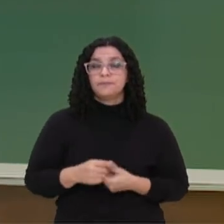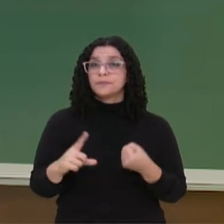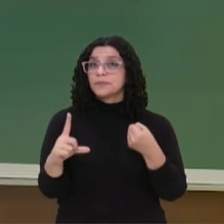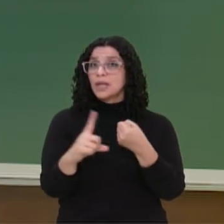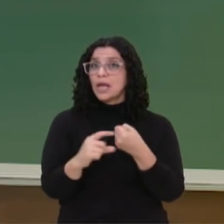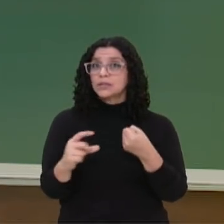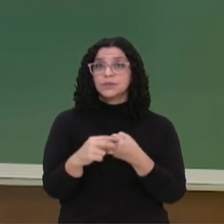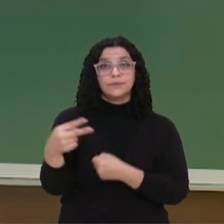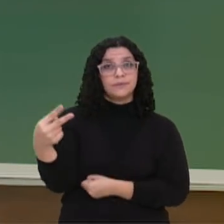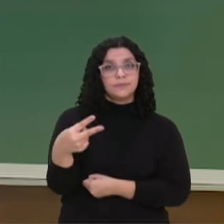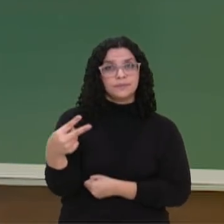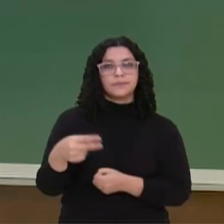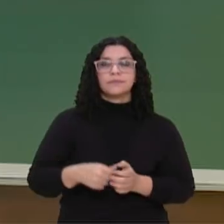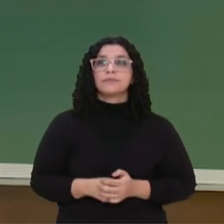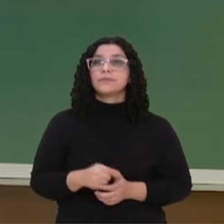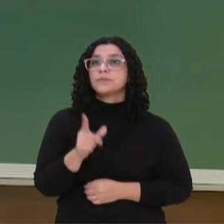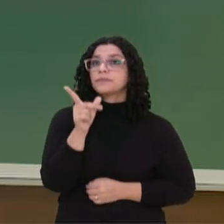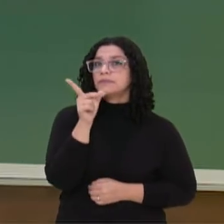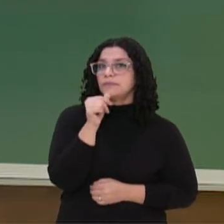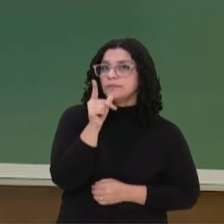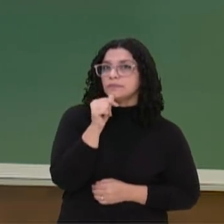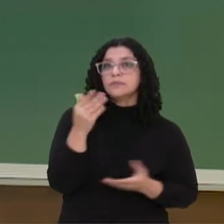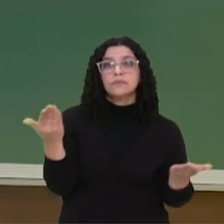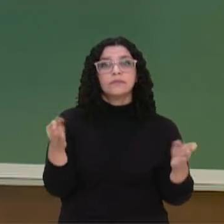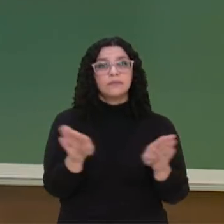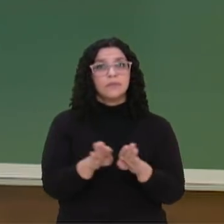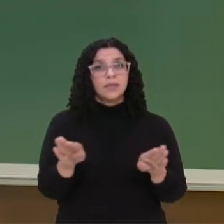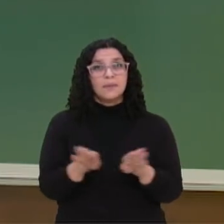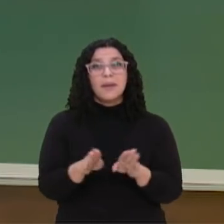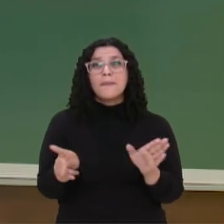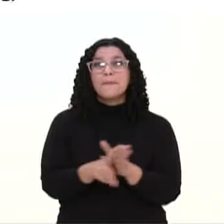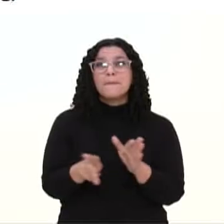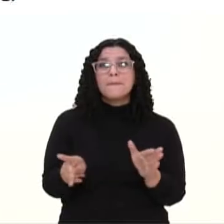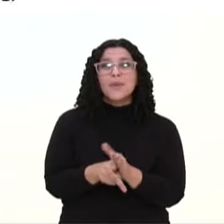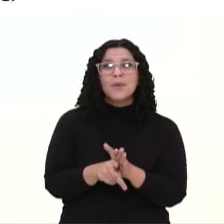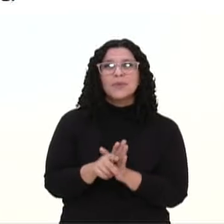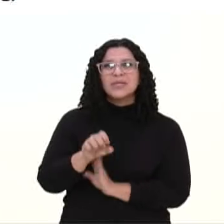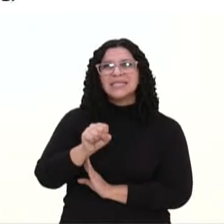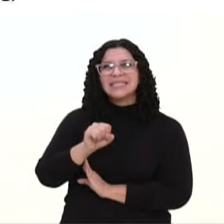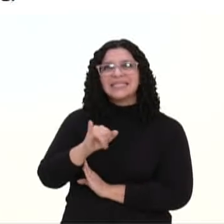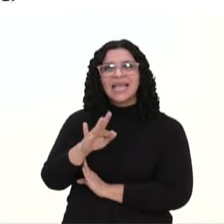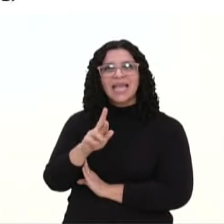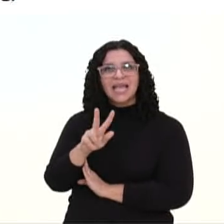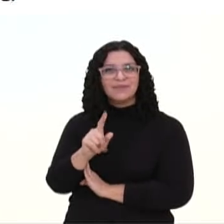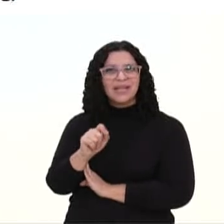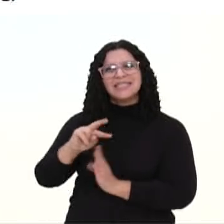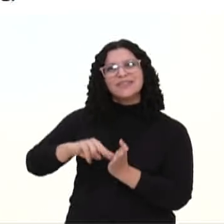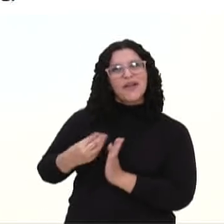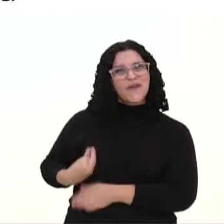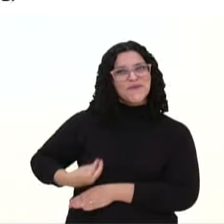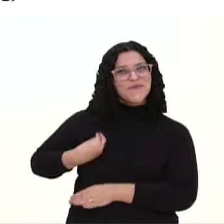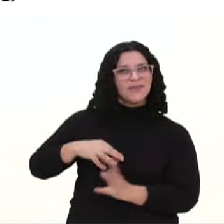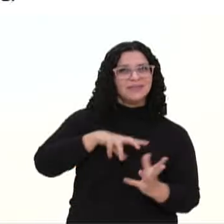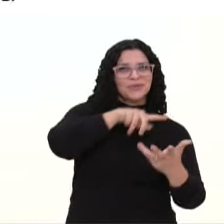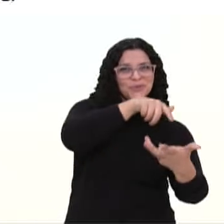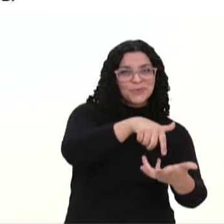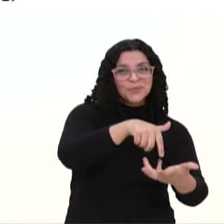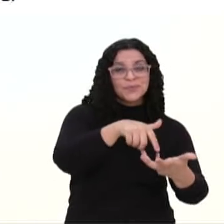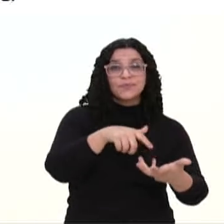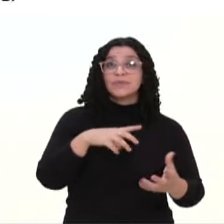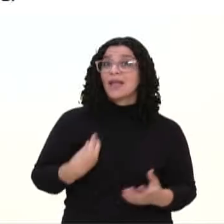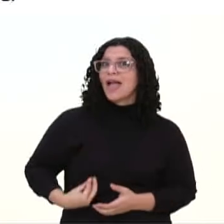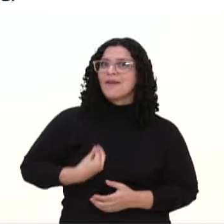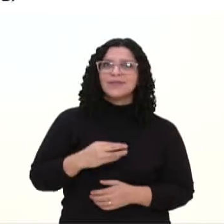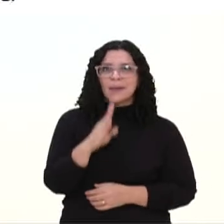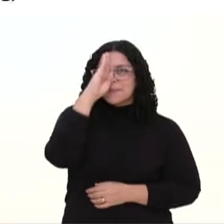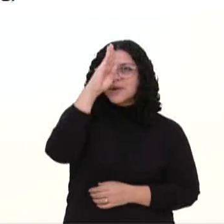Artigo 2º. A água é a seiva do nosso planeta. Ela é a condição essencial de